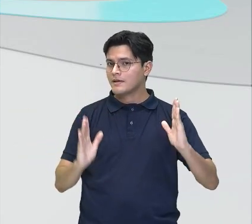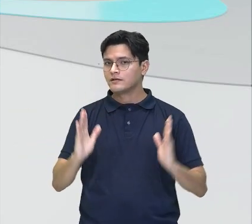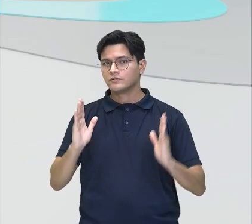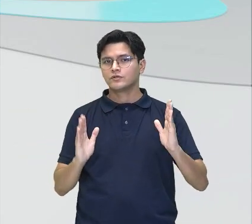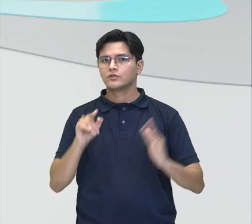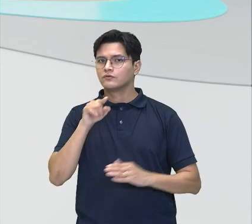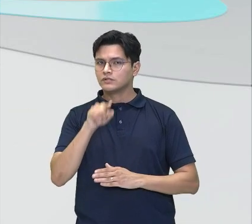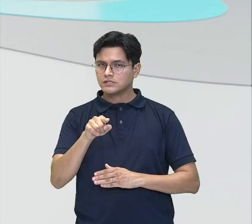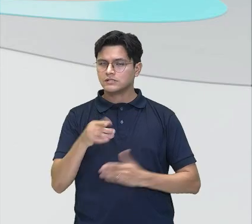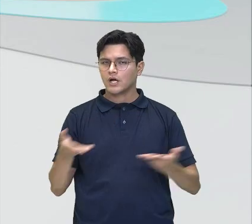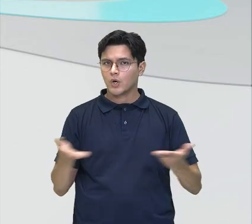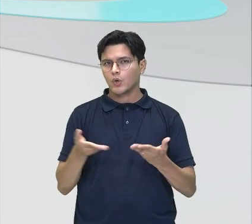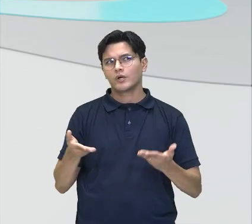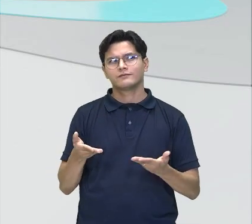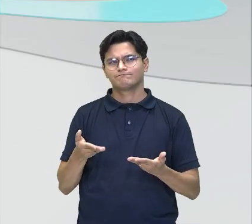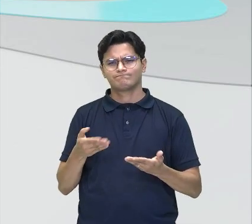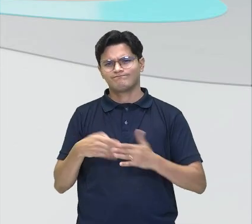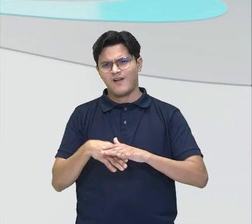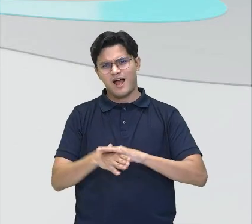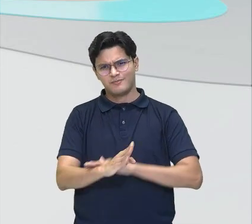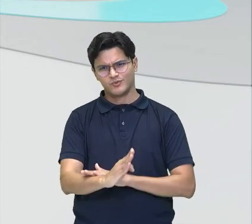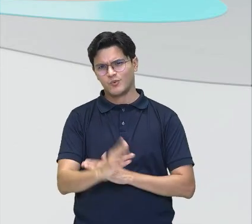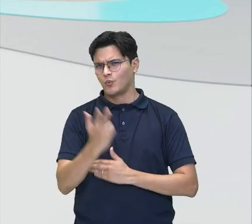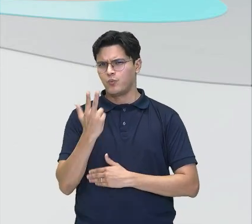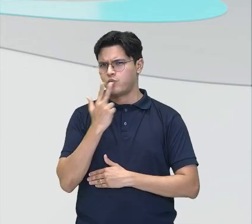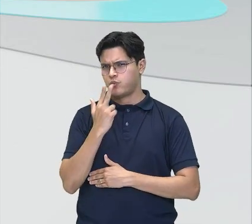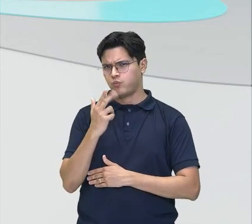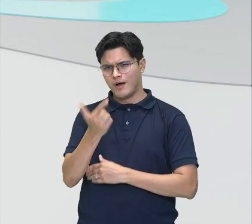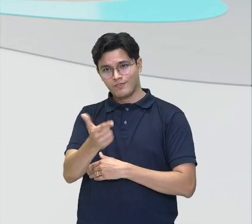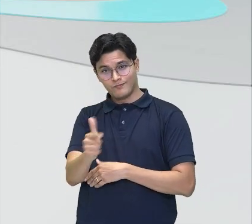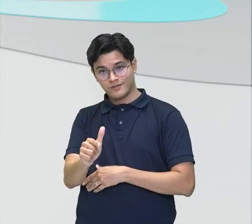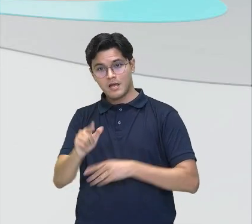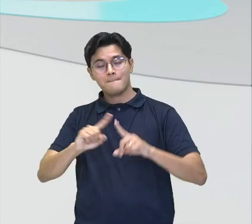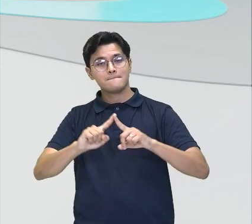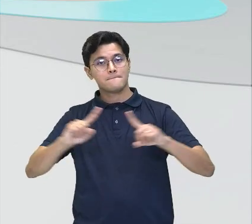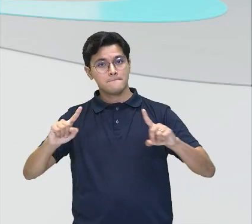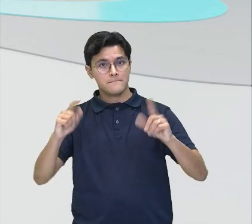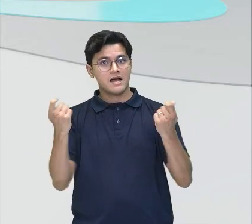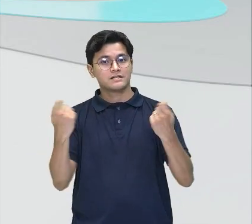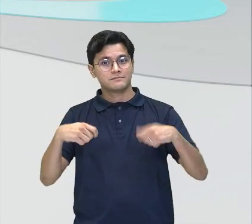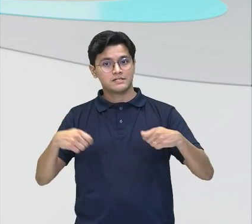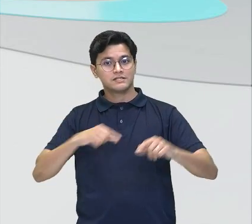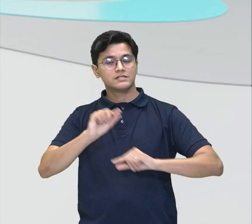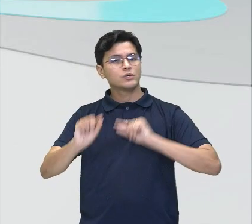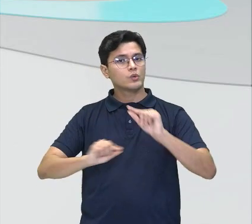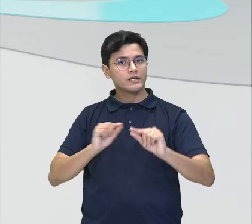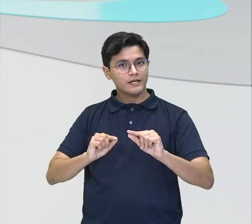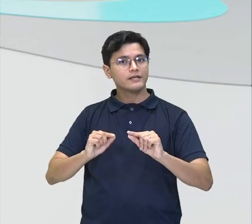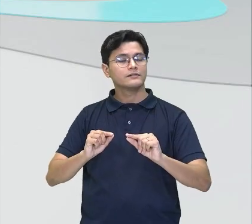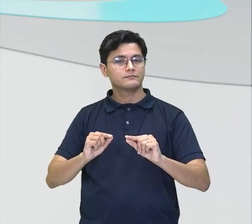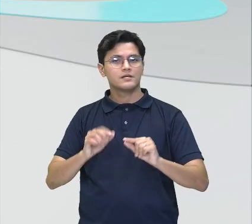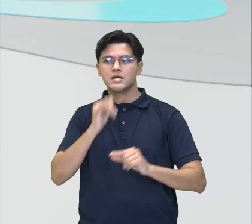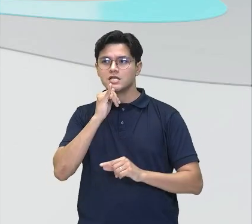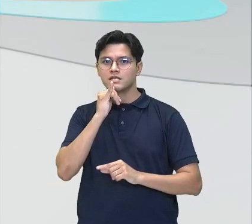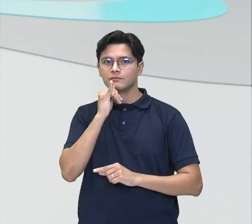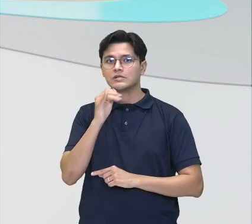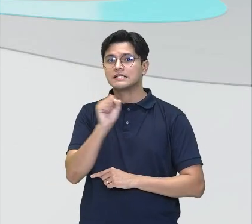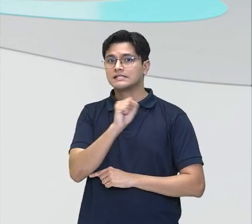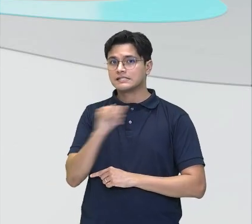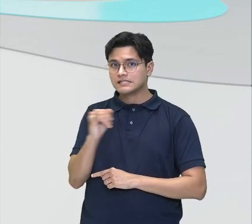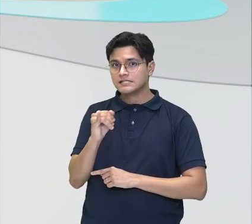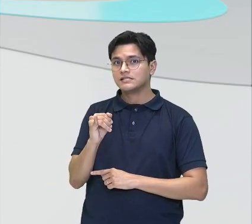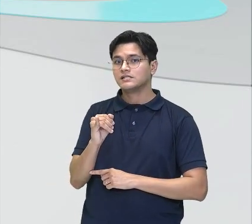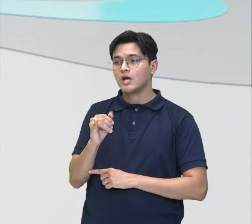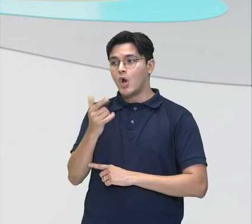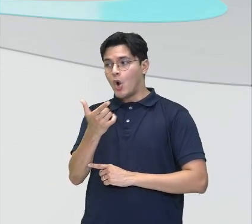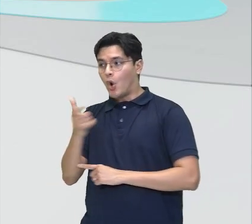vocês, né? A gente não fuma, a gente não gosta, mas a gente precisa ficar atento também para não ser um fumante passivo. O que é isso, professor? É aquele indivíduo que